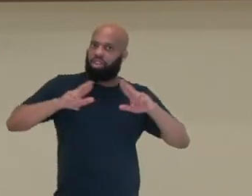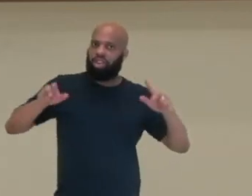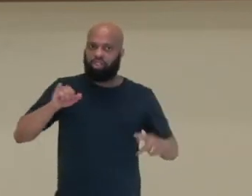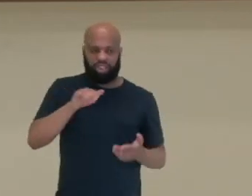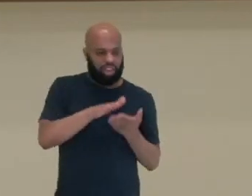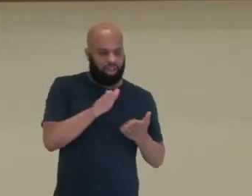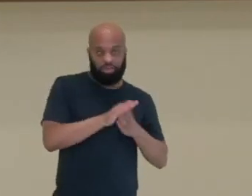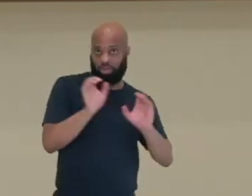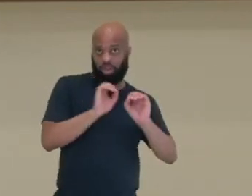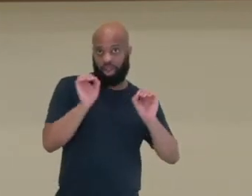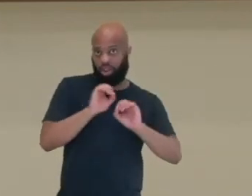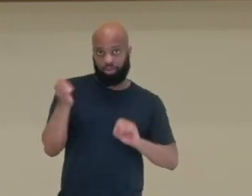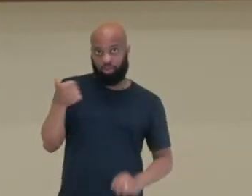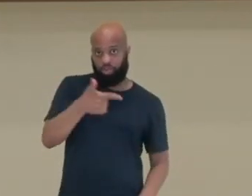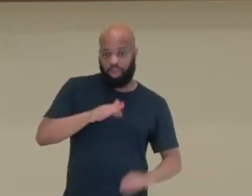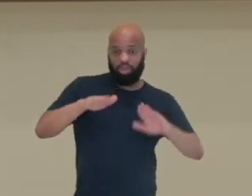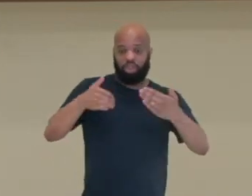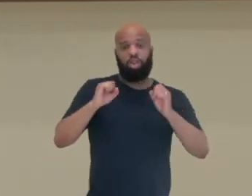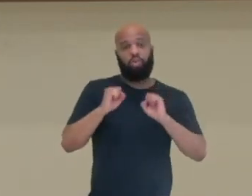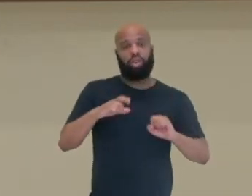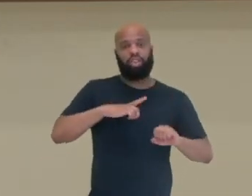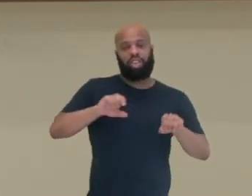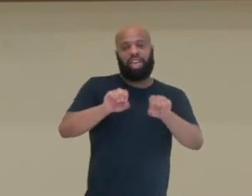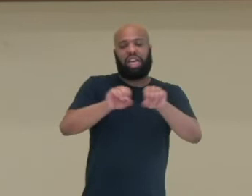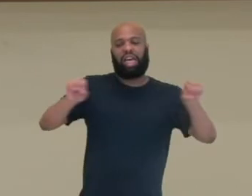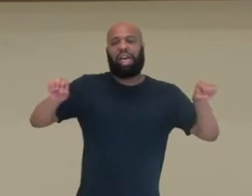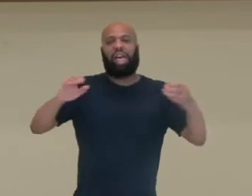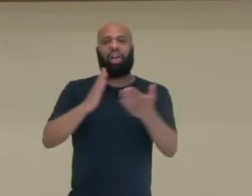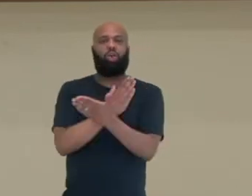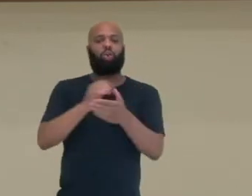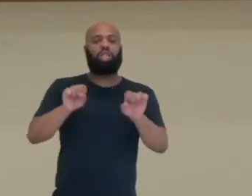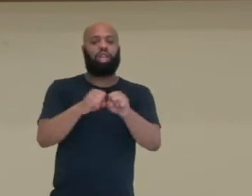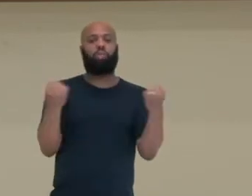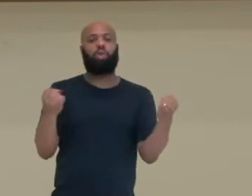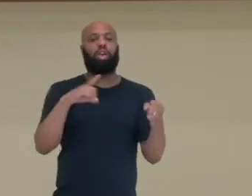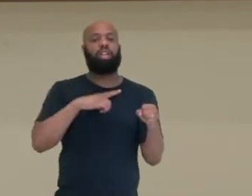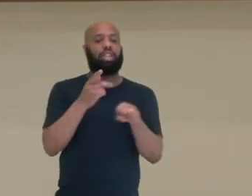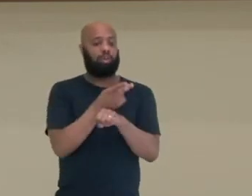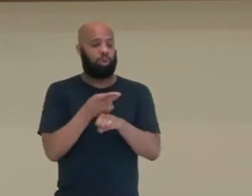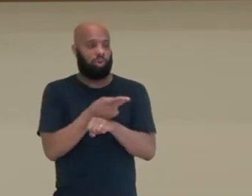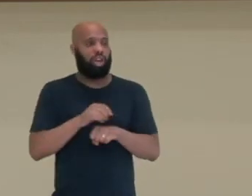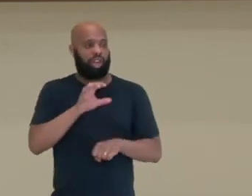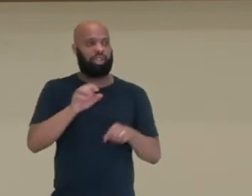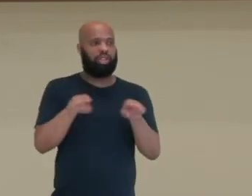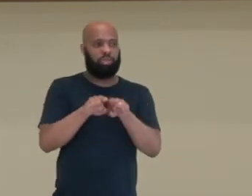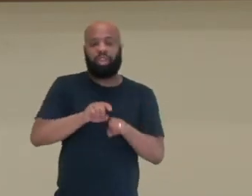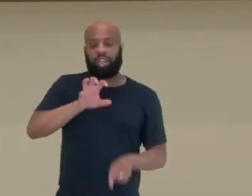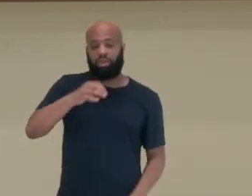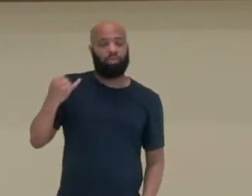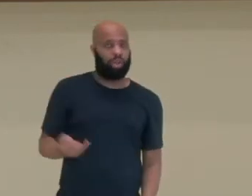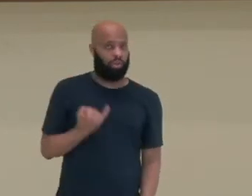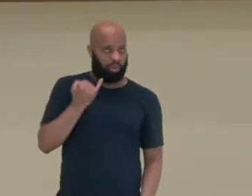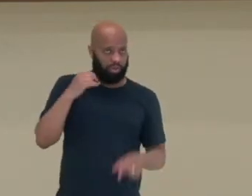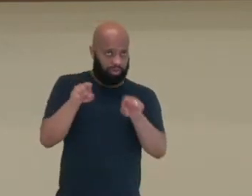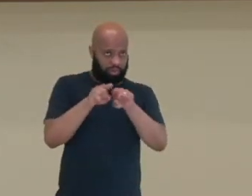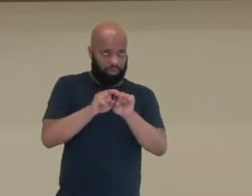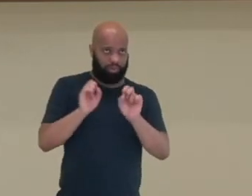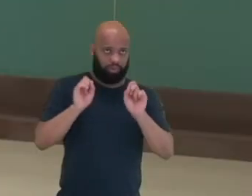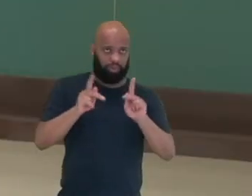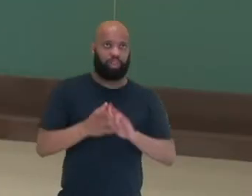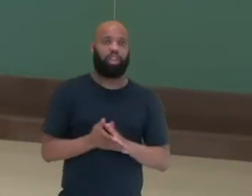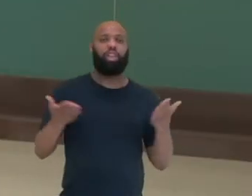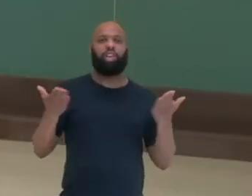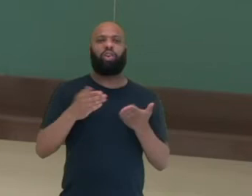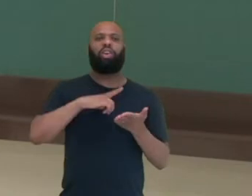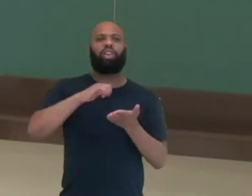gastou nada a mais, então pode ser que tenha algum vazamento a ser investigado. Então isso é bem importante, tá bom? Então beleza,